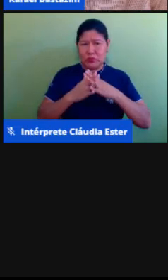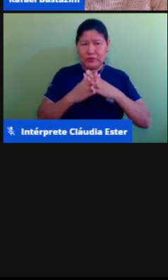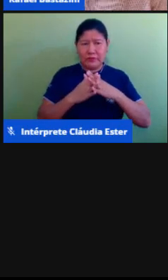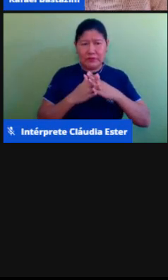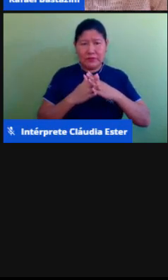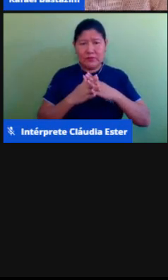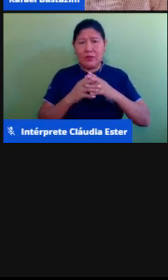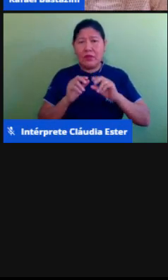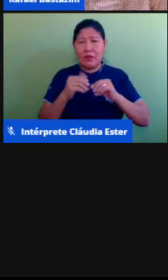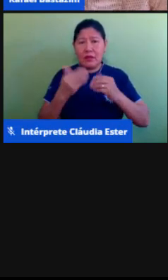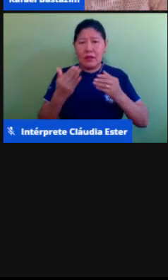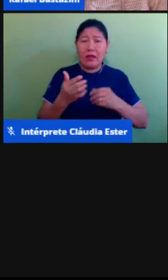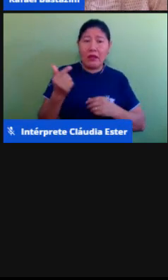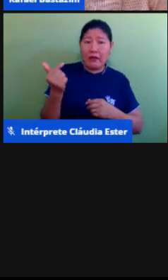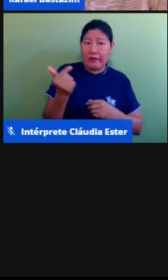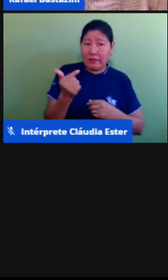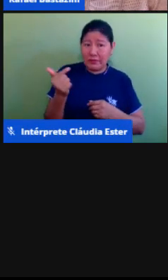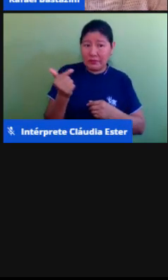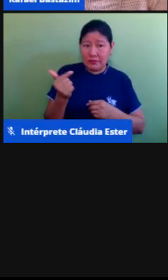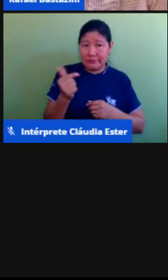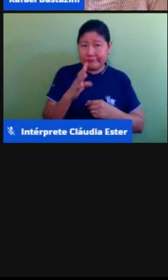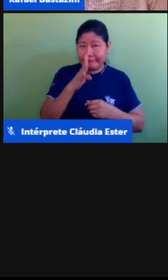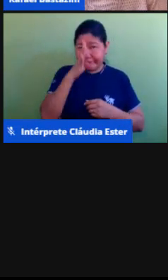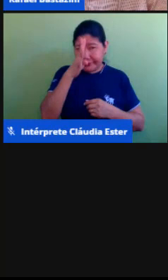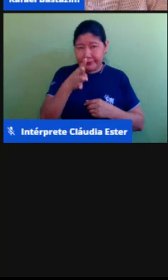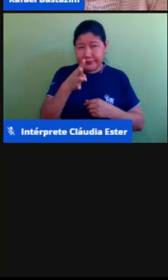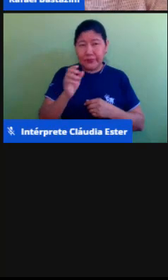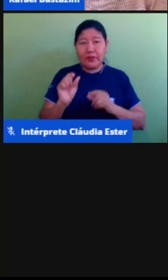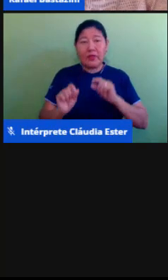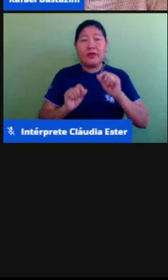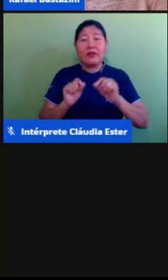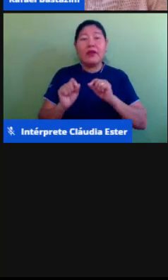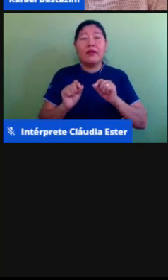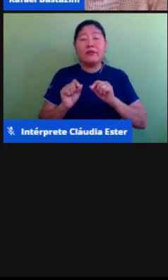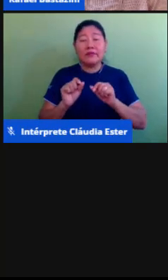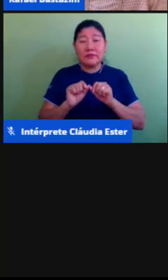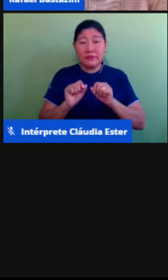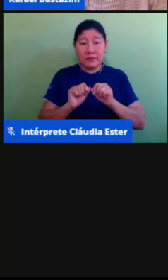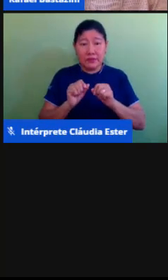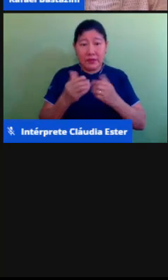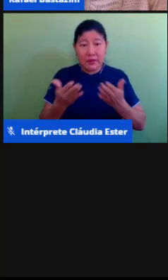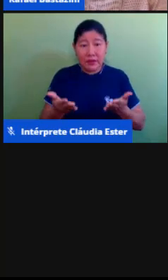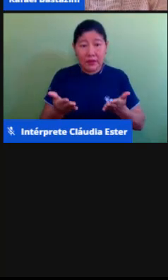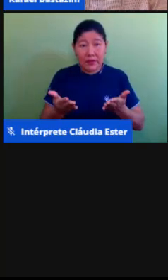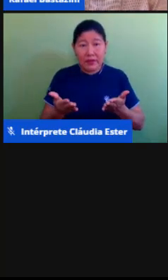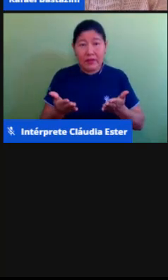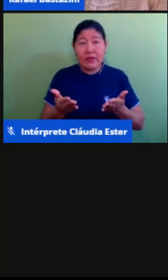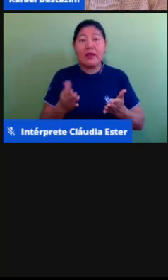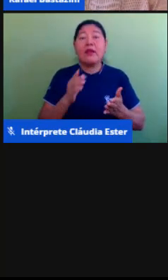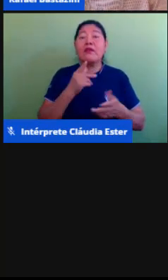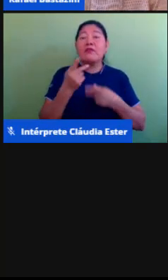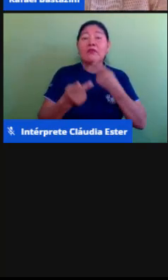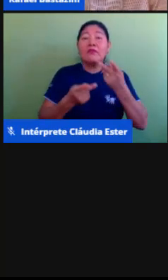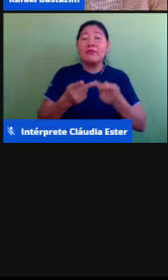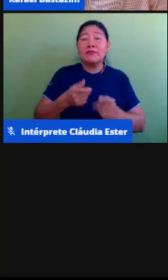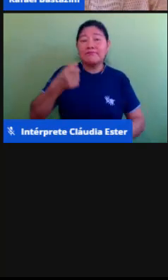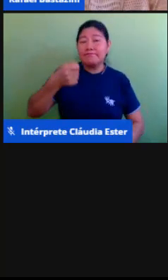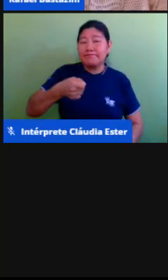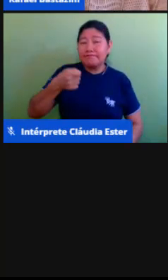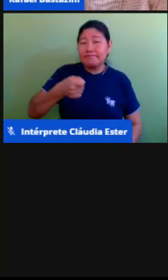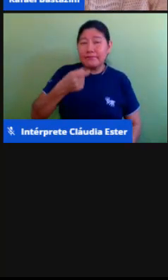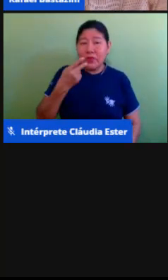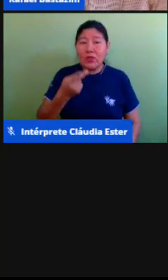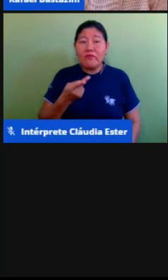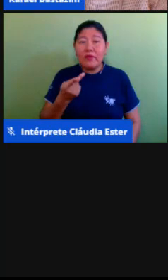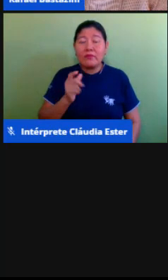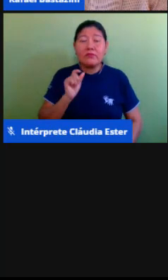A segunda crítica também que os autores marxistas vão fazer e que vão colaborar diz respeito à consideração